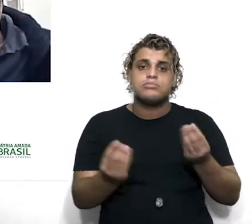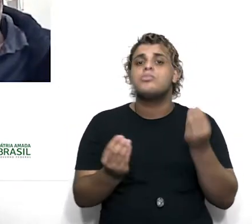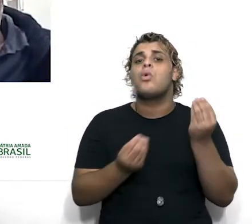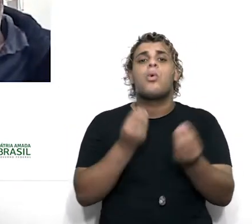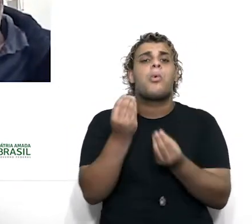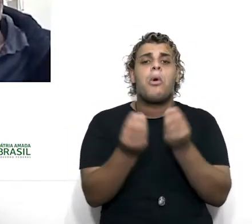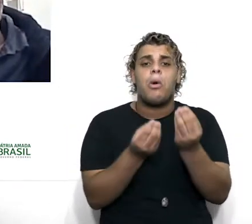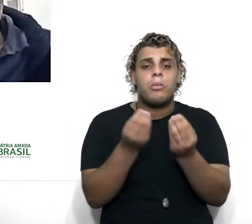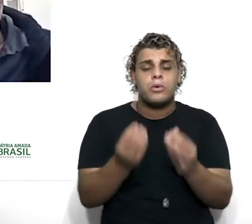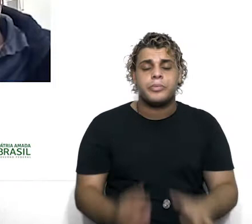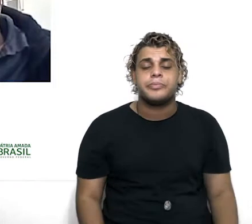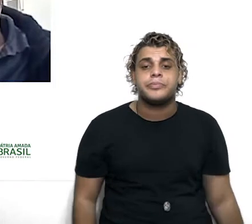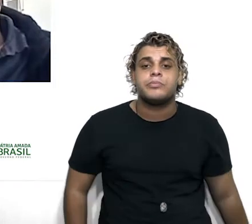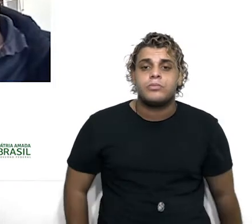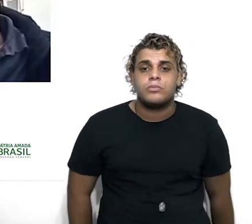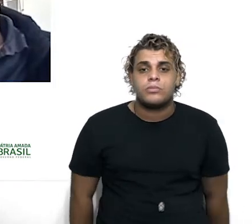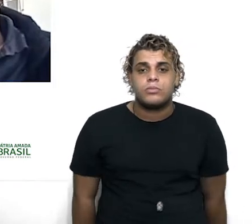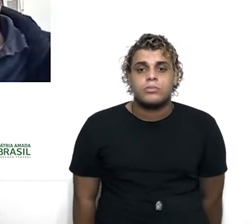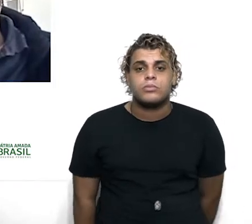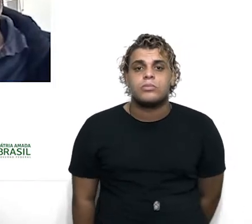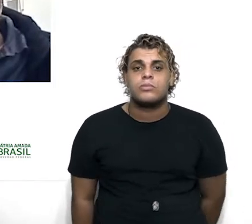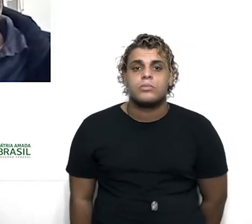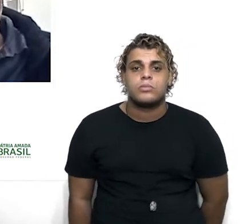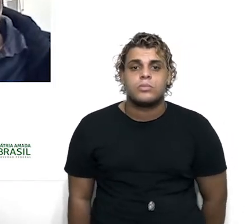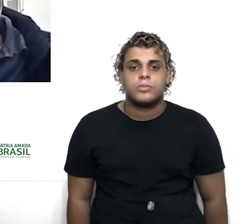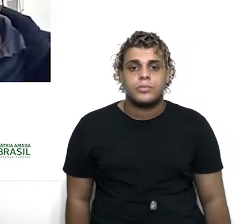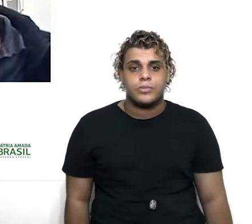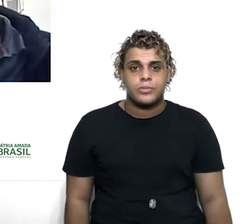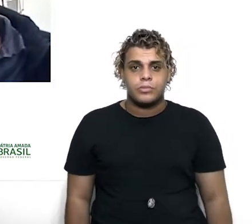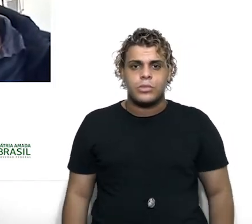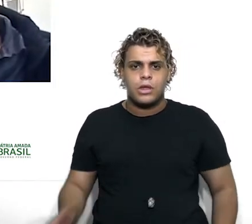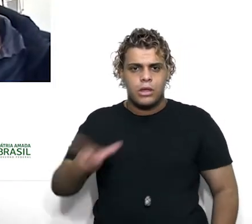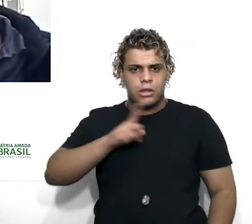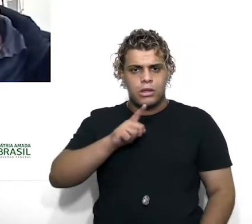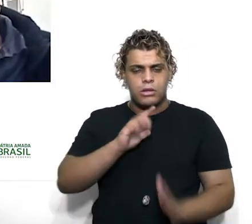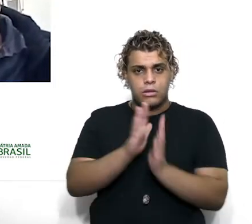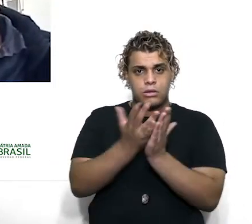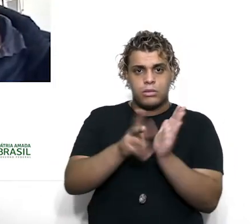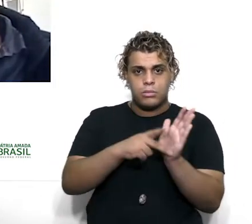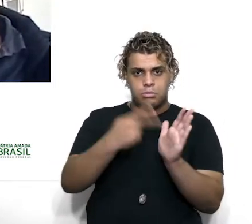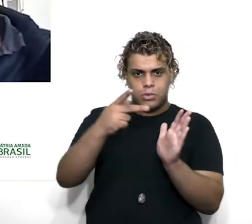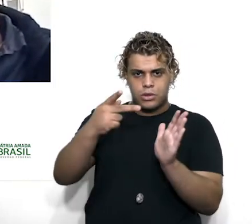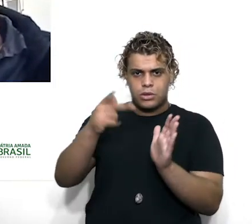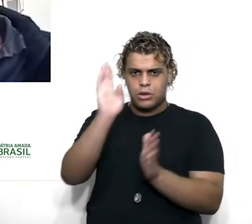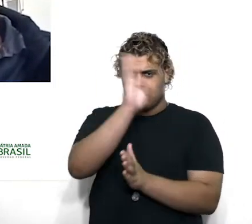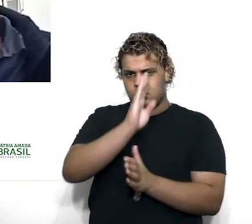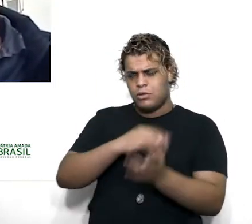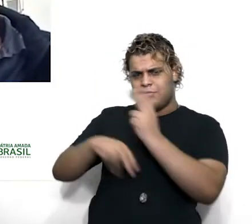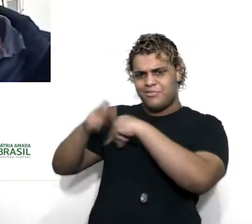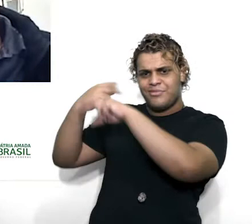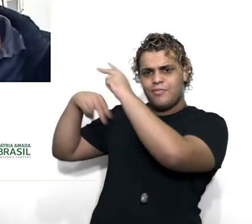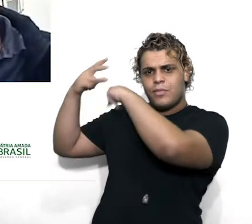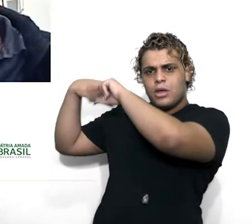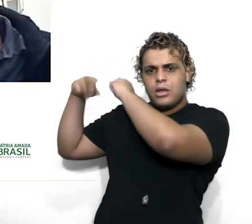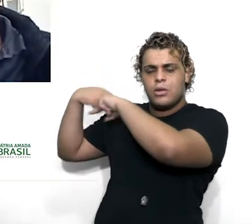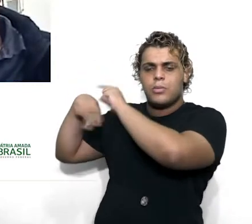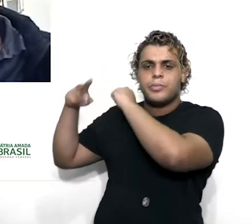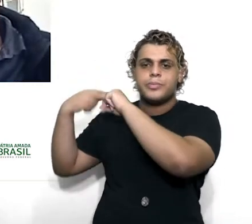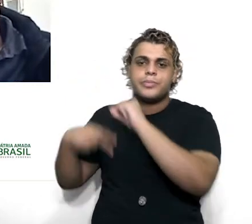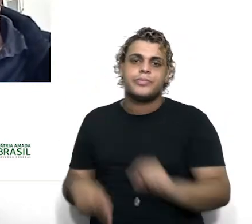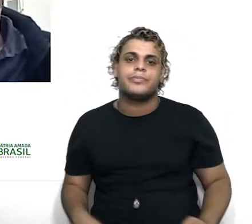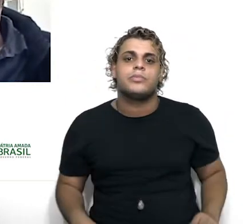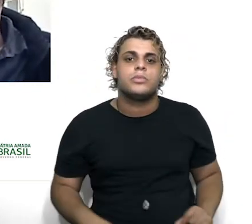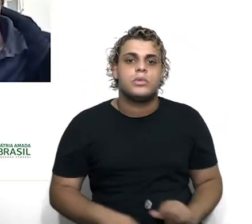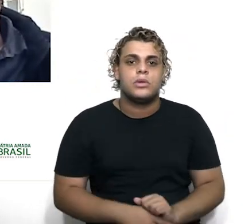Eu tenho um livro de poesia que saiu no Brasil há muitos anos, eu tenho que reeditá-lo. Aliás, o Diário da Peste ainda não saiu no Brasil, eu